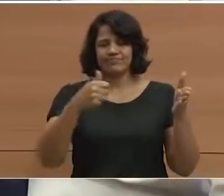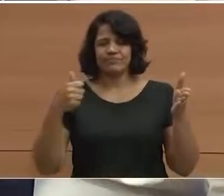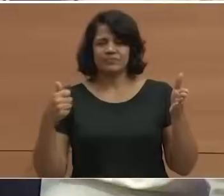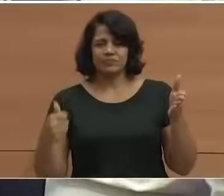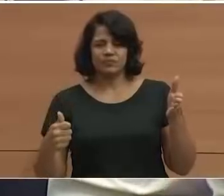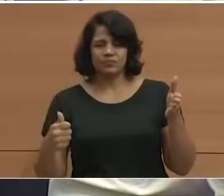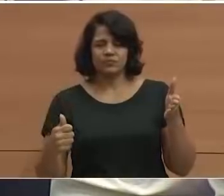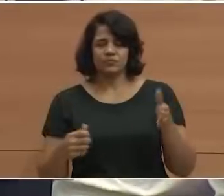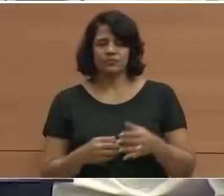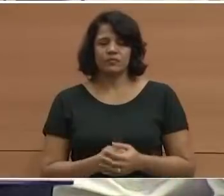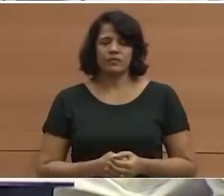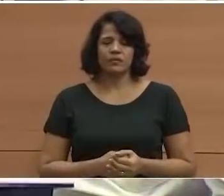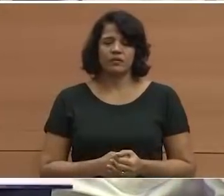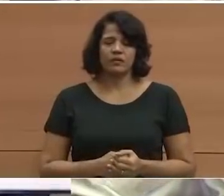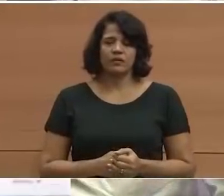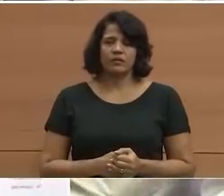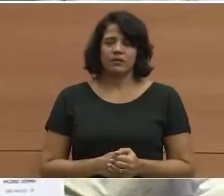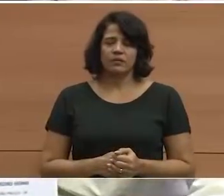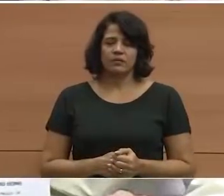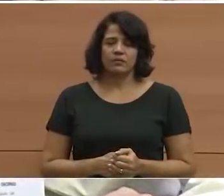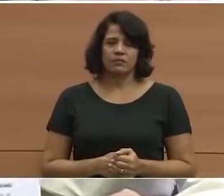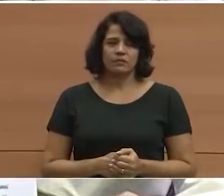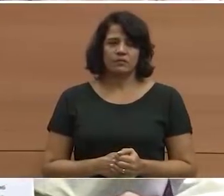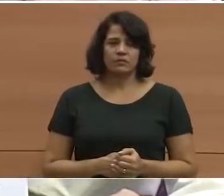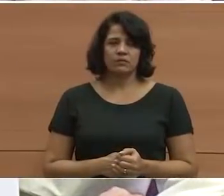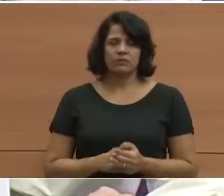Chegou ao conhecimento,